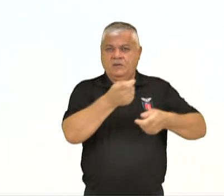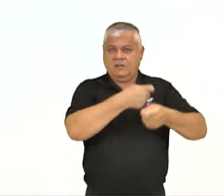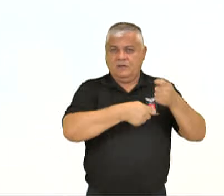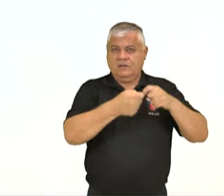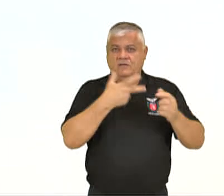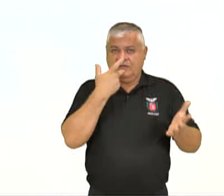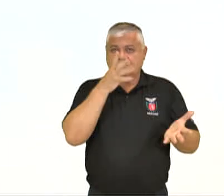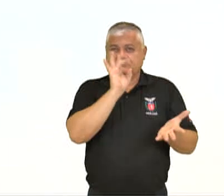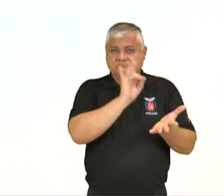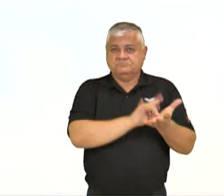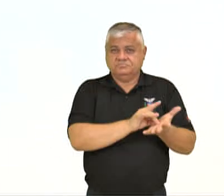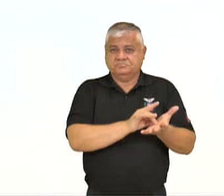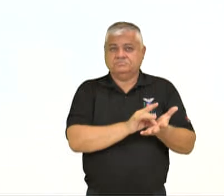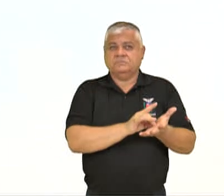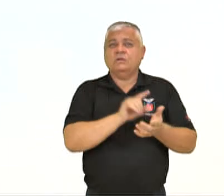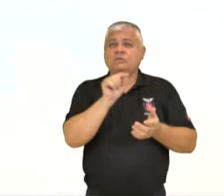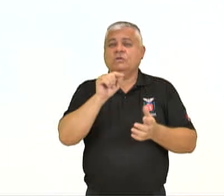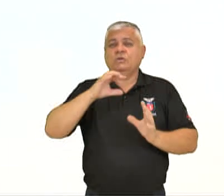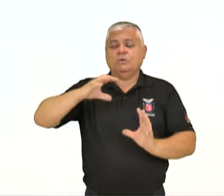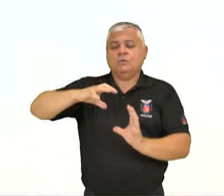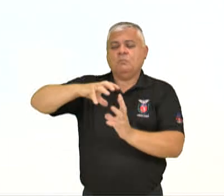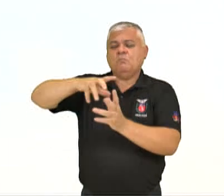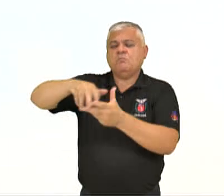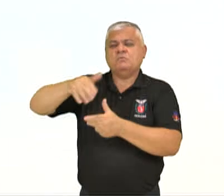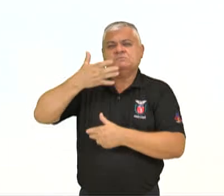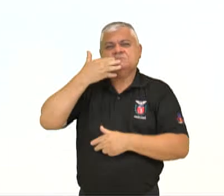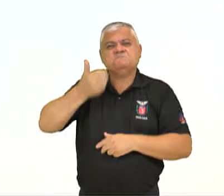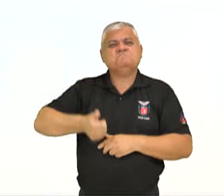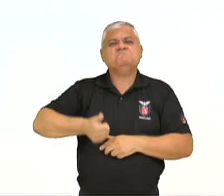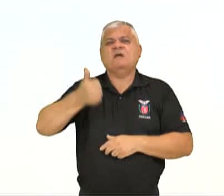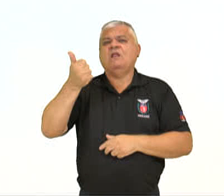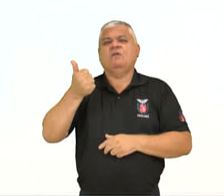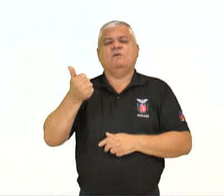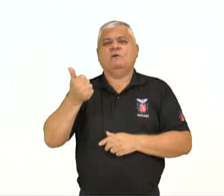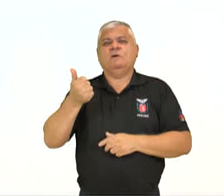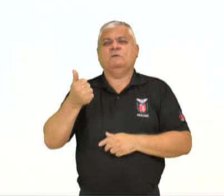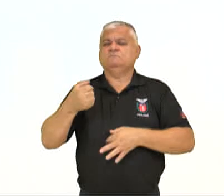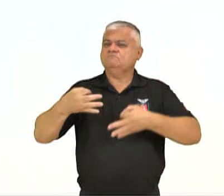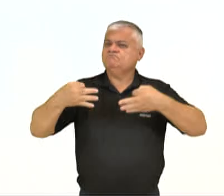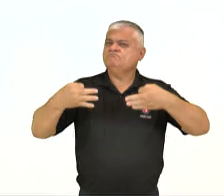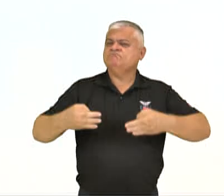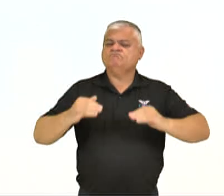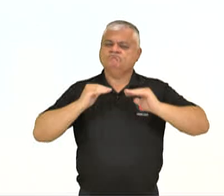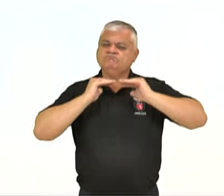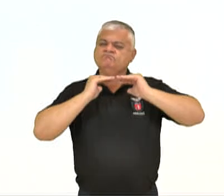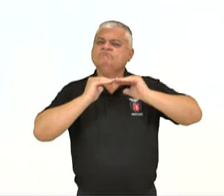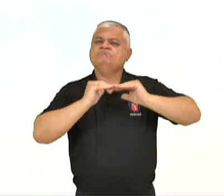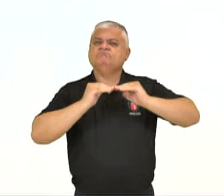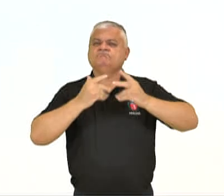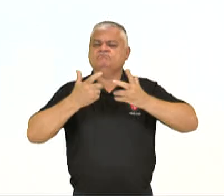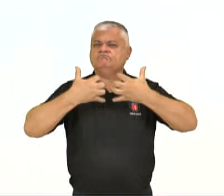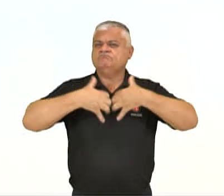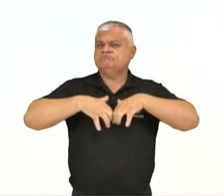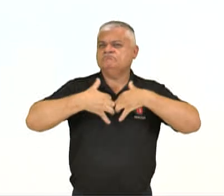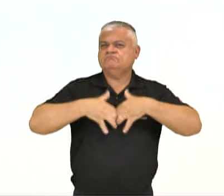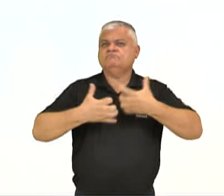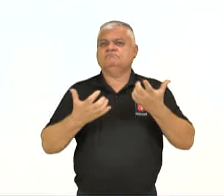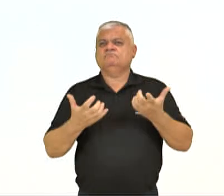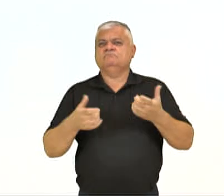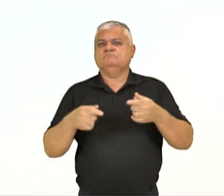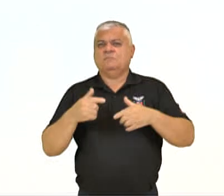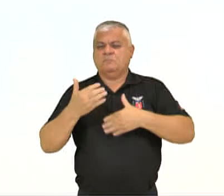afirma convictamente que o mundo seria melhor, mais justo, racional, eficiente